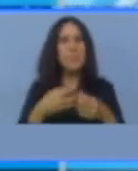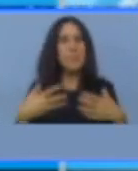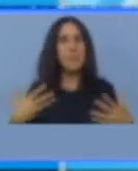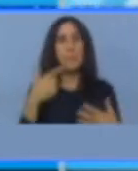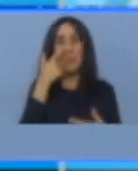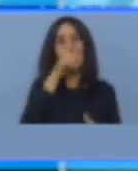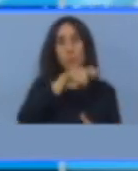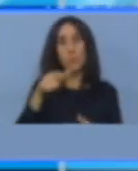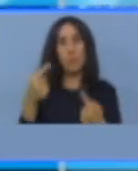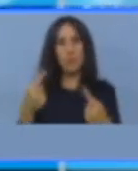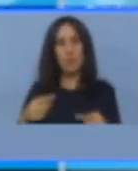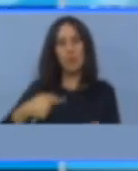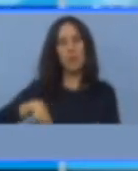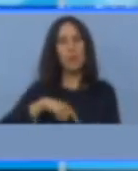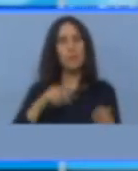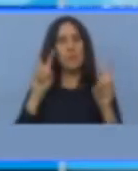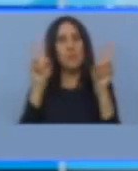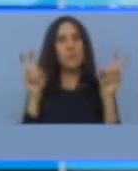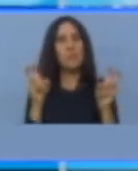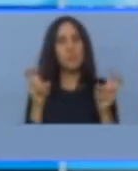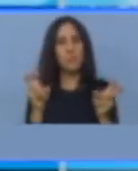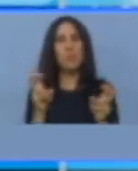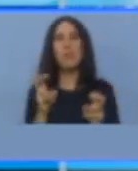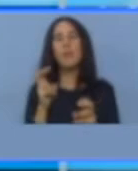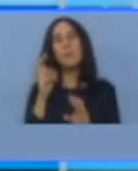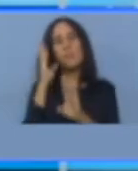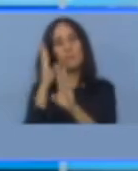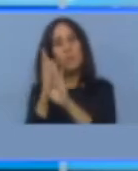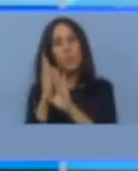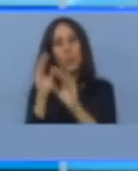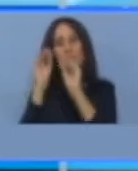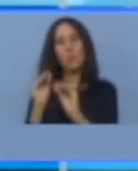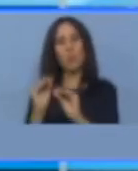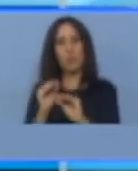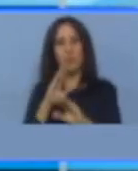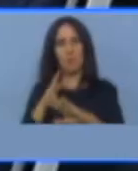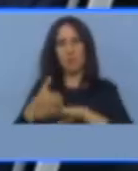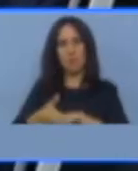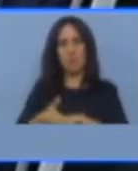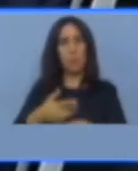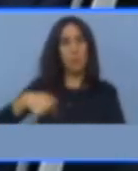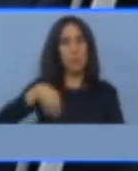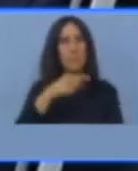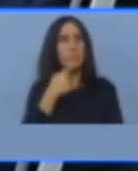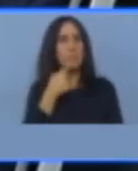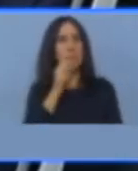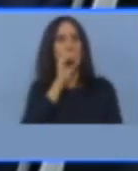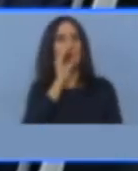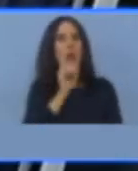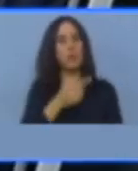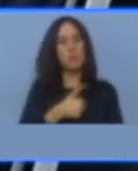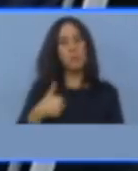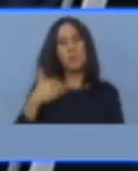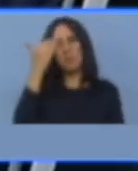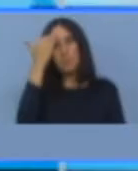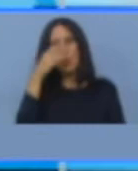pessoas tenham aquilo que nós chamamos de intervenções psicoeducativas, para que as pessoas percebam o que é a doença mental e como é que ela pode